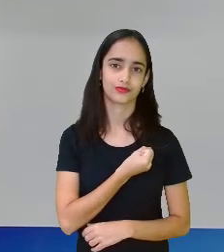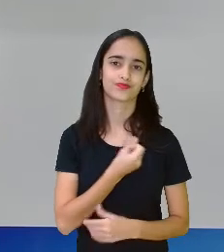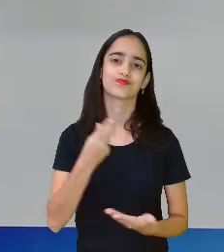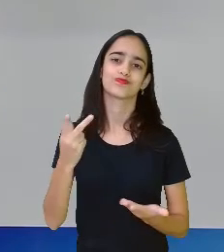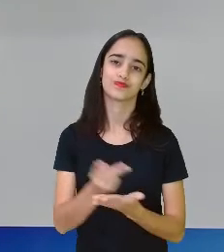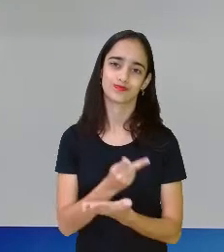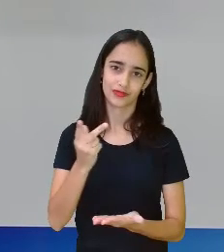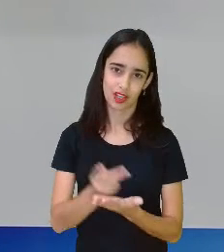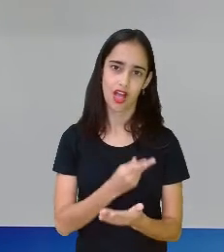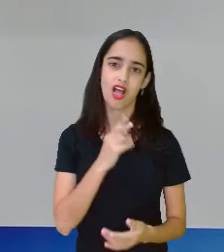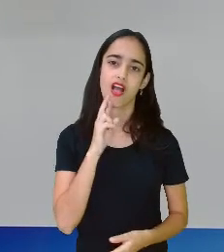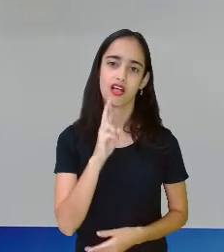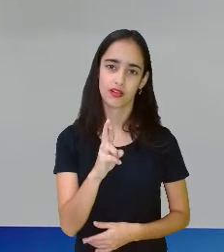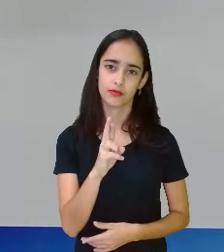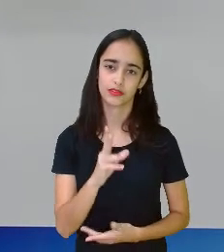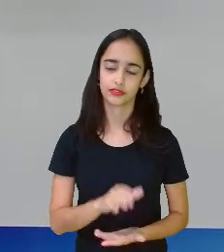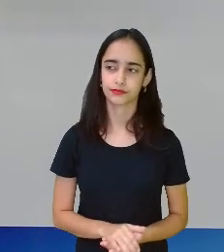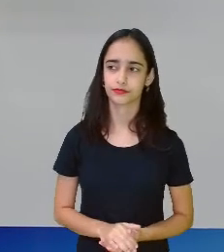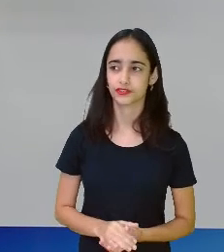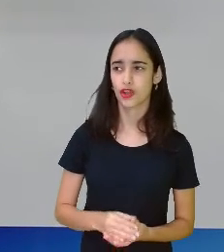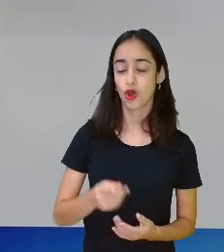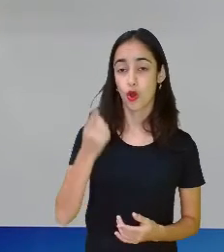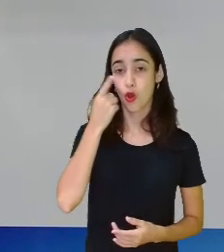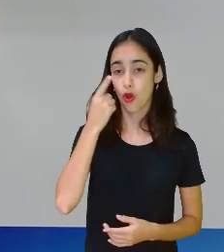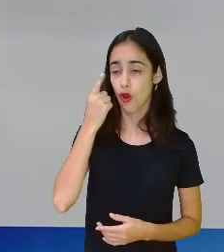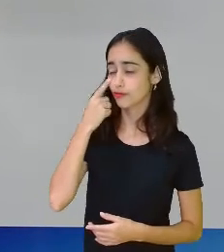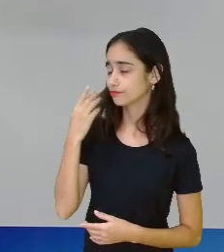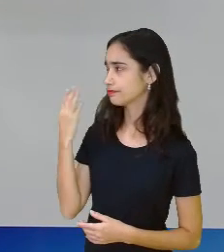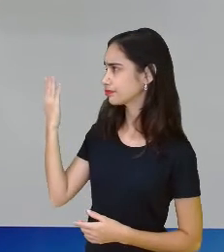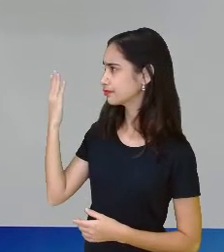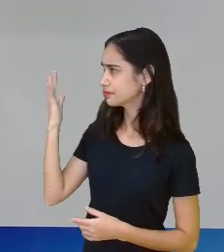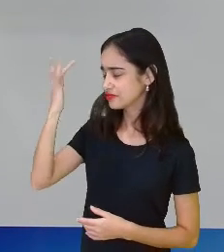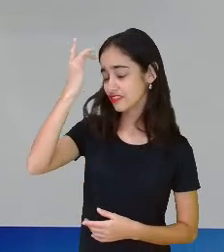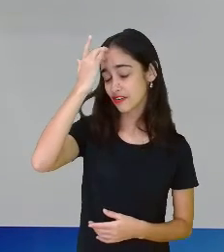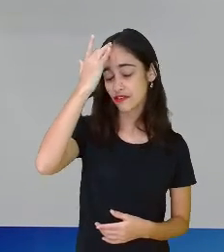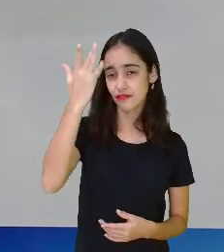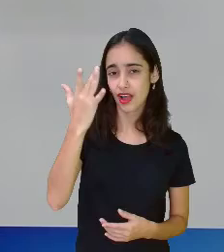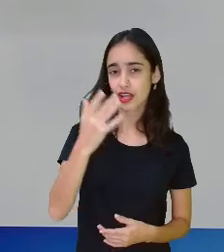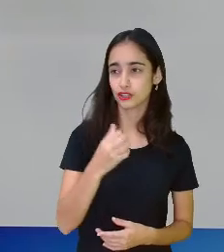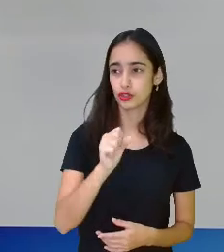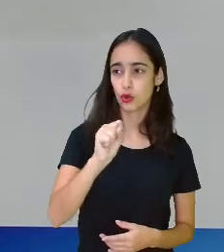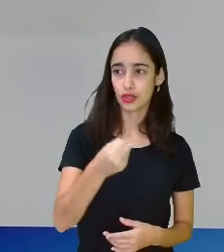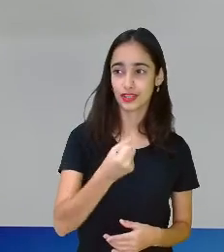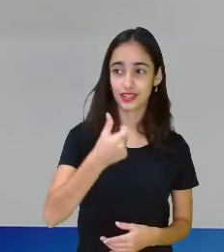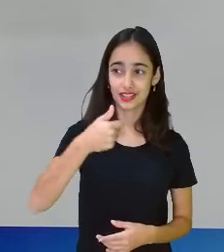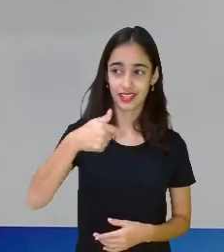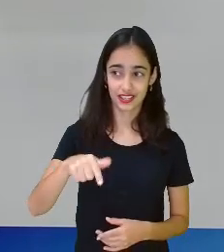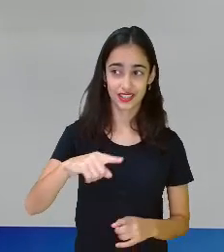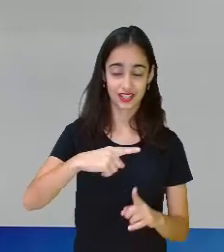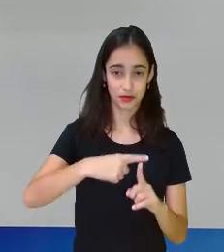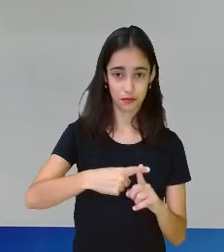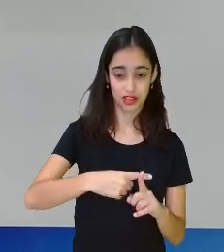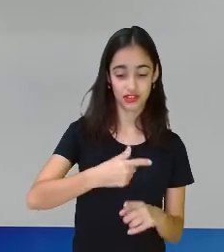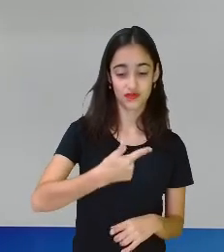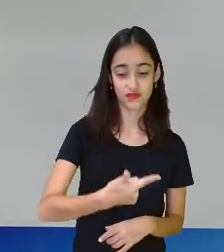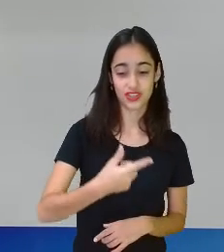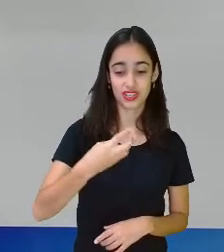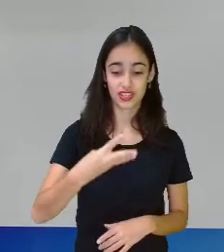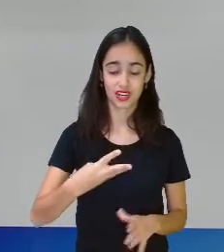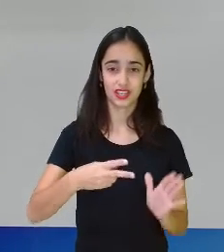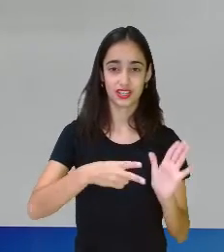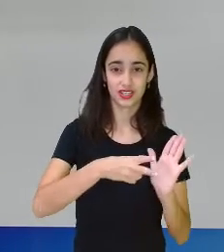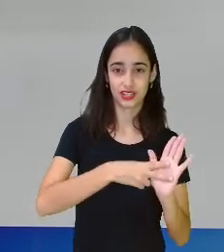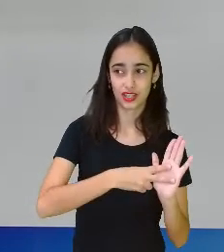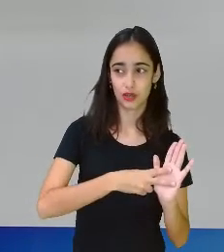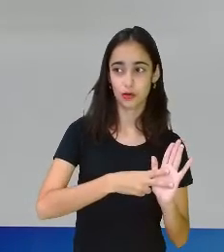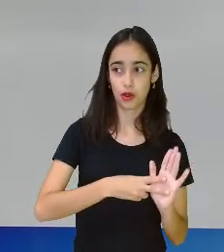23, ó, facinho, ó, 3 mais 3, 10, 8 mais 2, 10, com 1, 11. O total são de